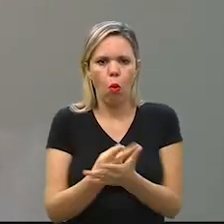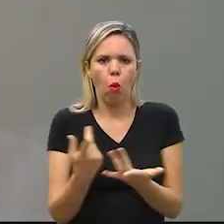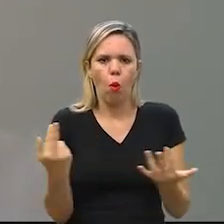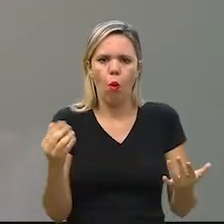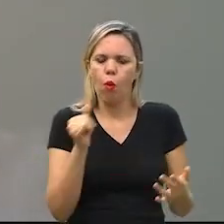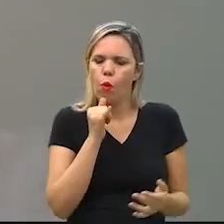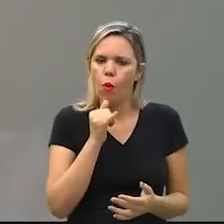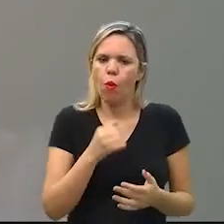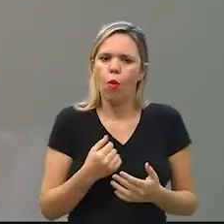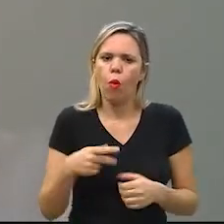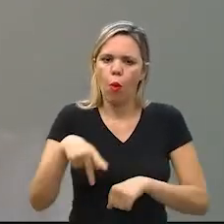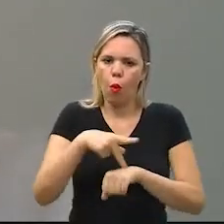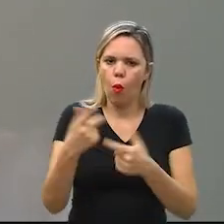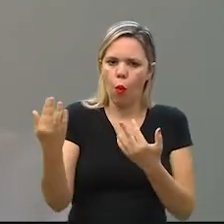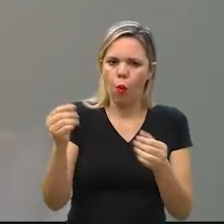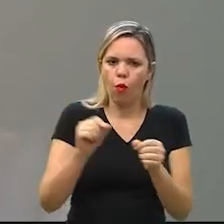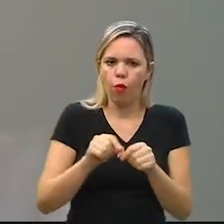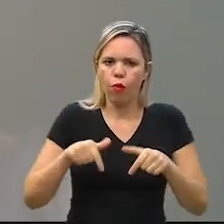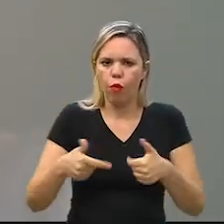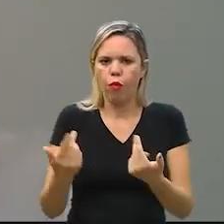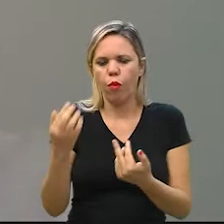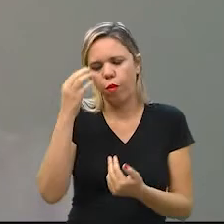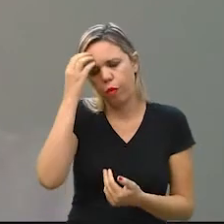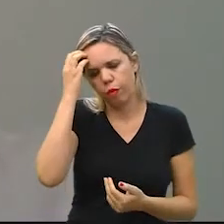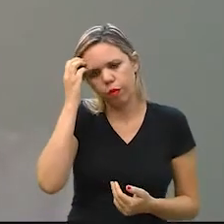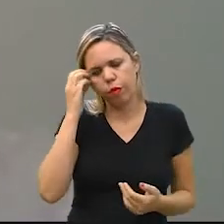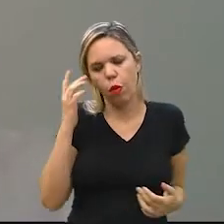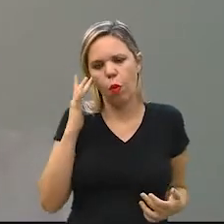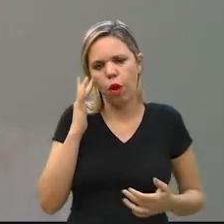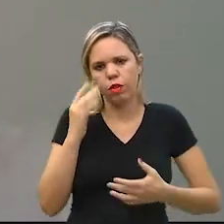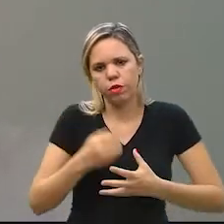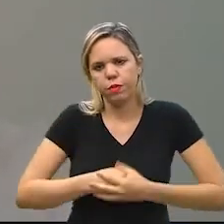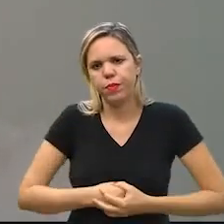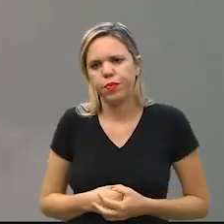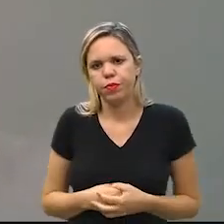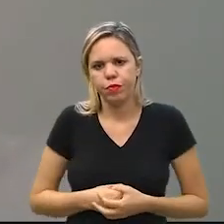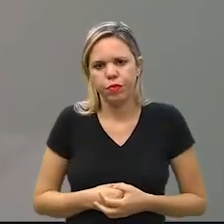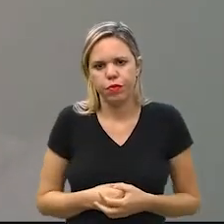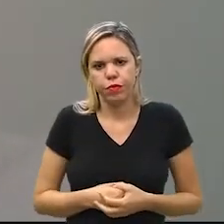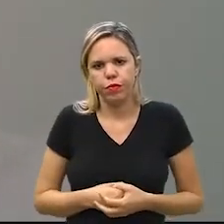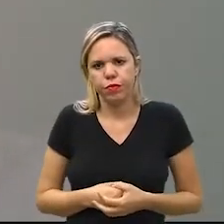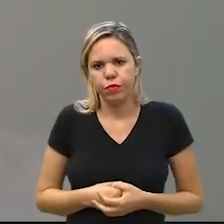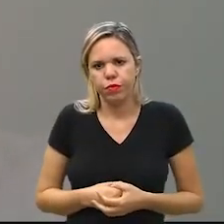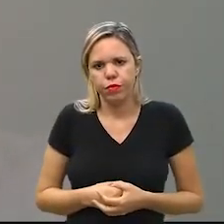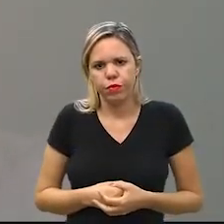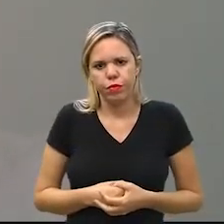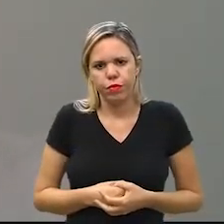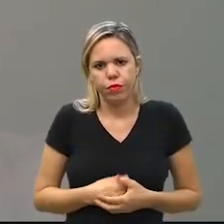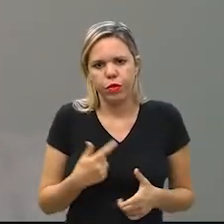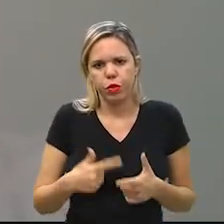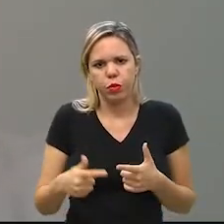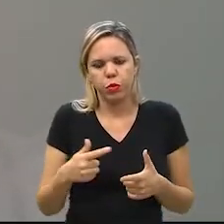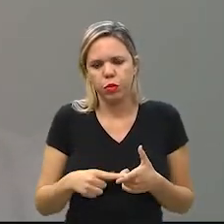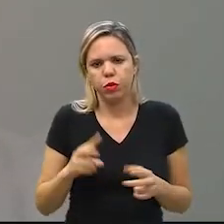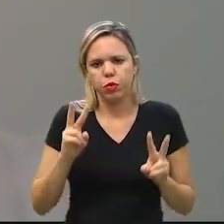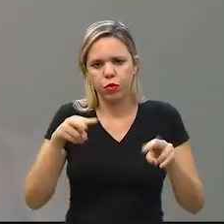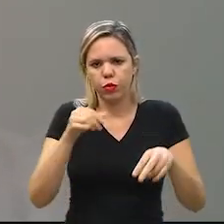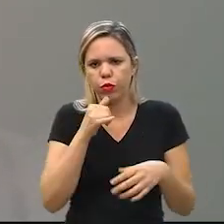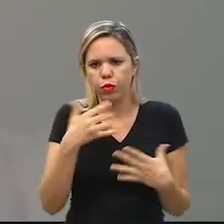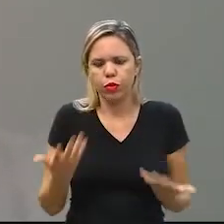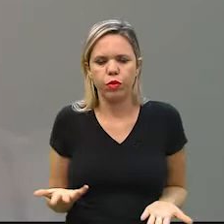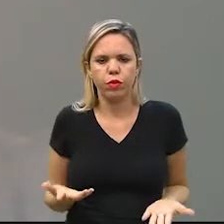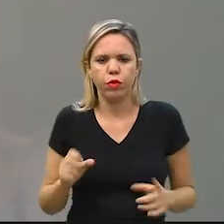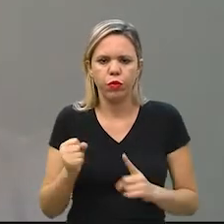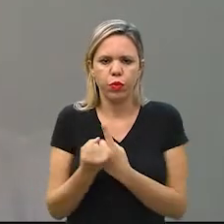aí que o país tem enfrentado, né? E eu acho que são situações que nós temos que olhar pelo